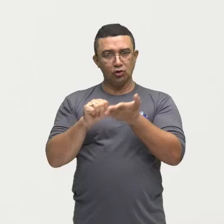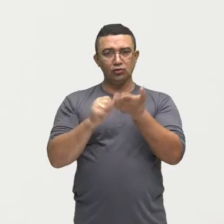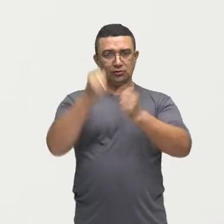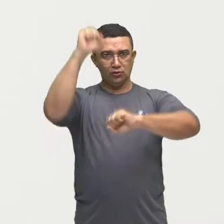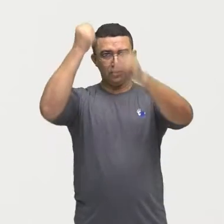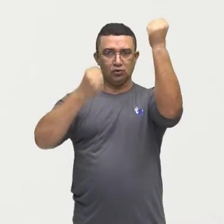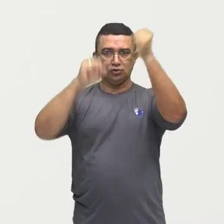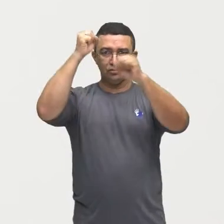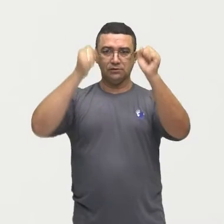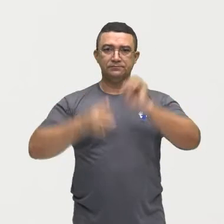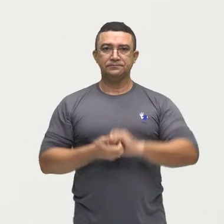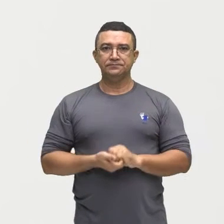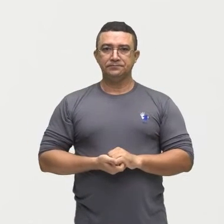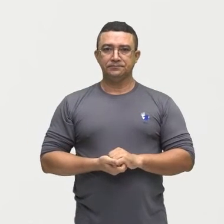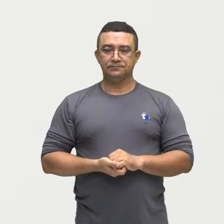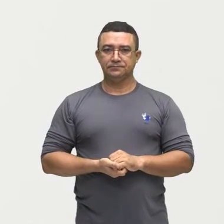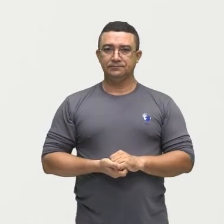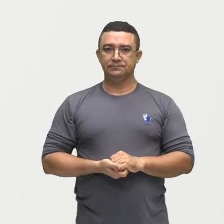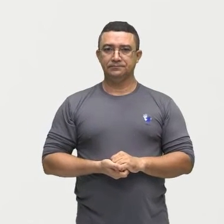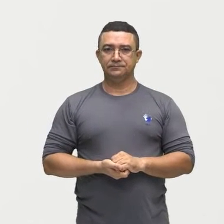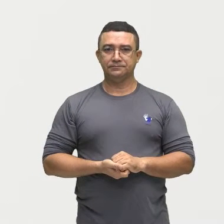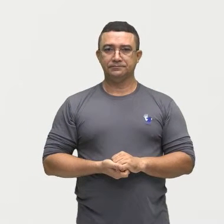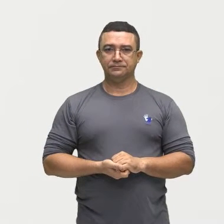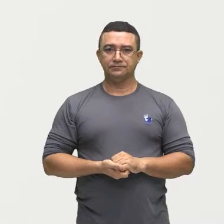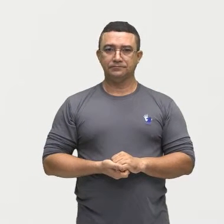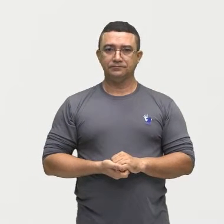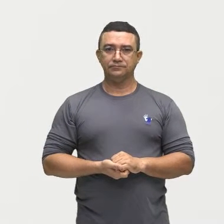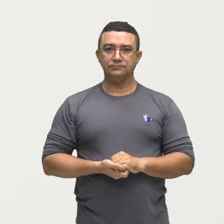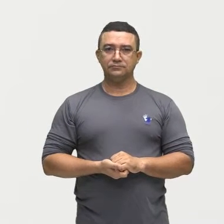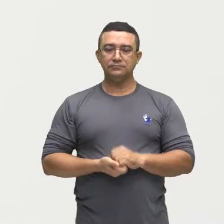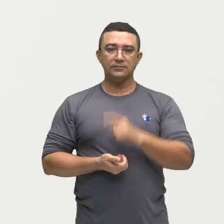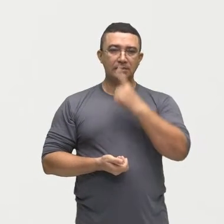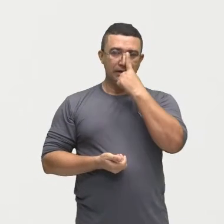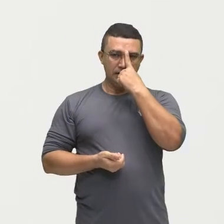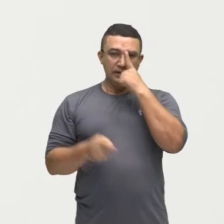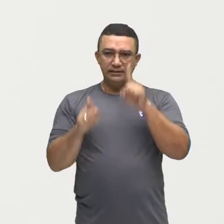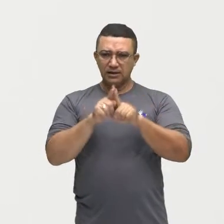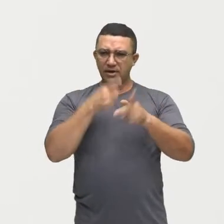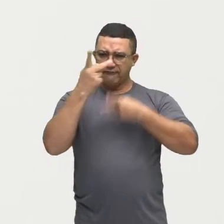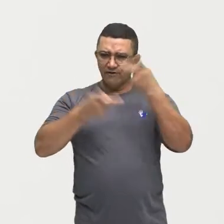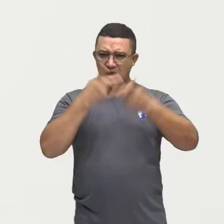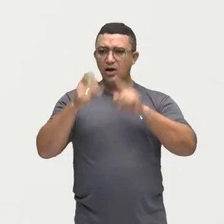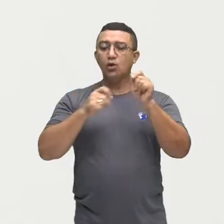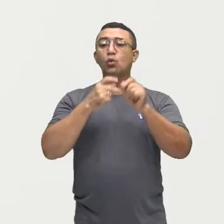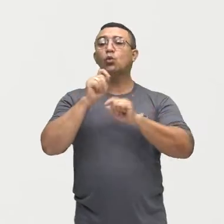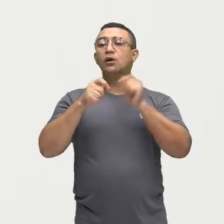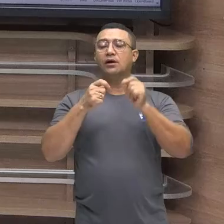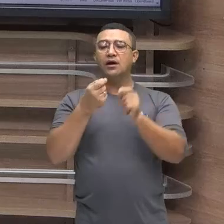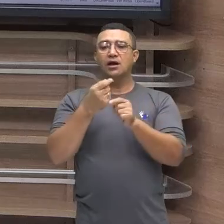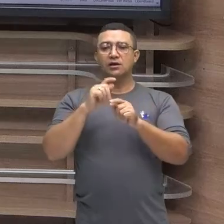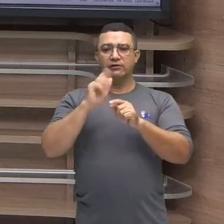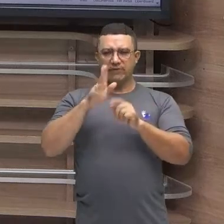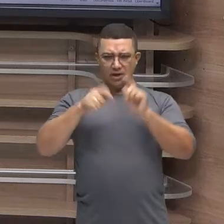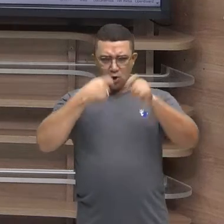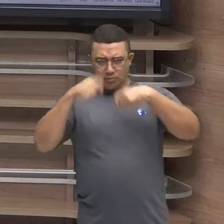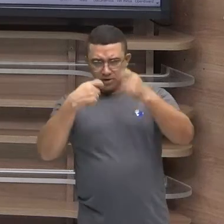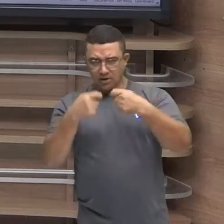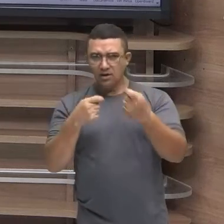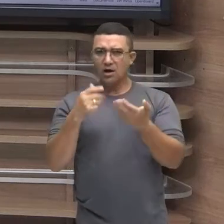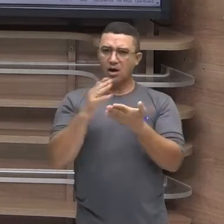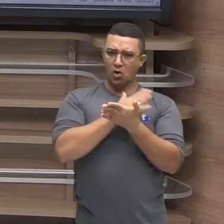Aí vamos falar também sobre a situação das migrações, né? Lembra que eu falei para vocês um pouco sobre a economia, né?